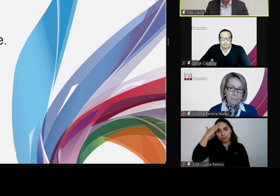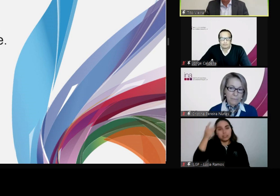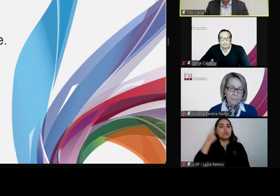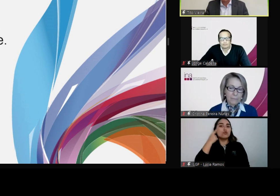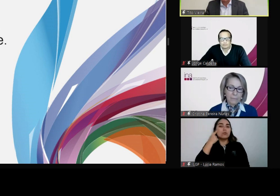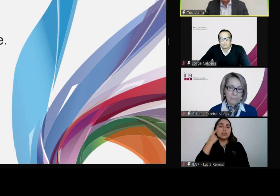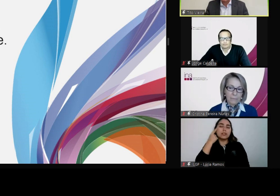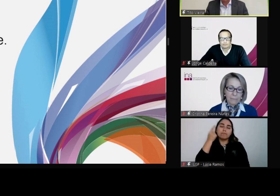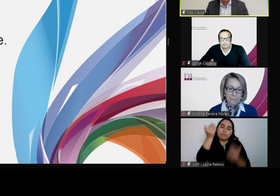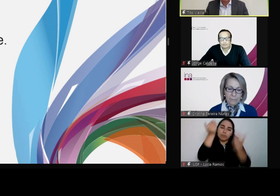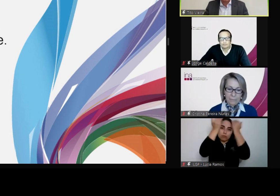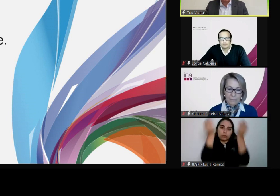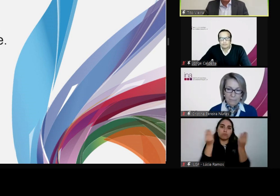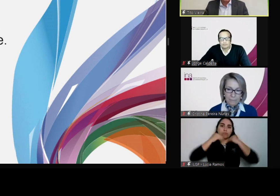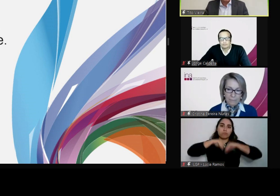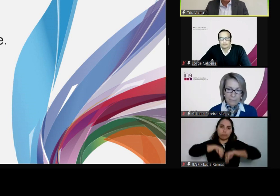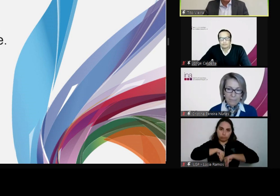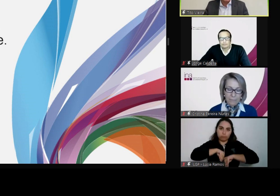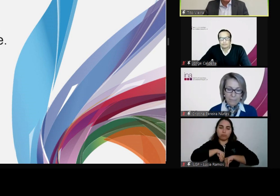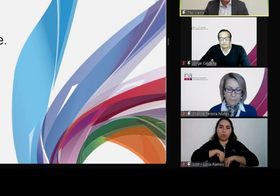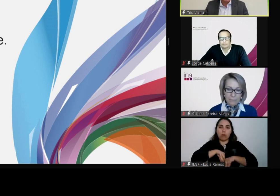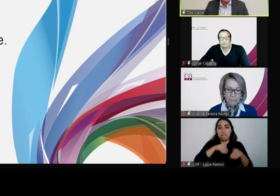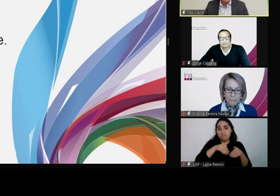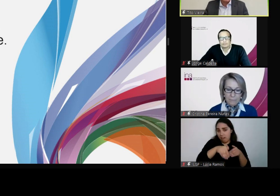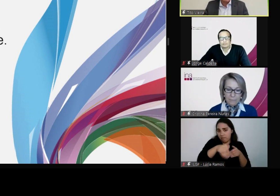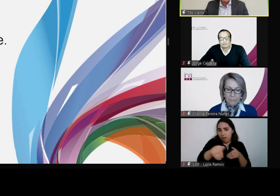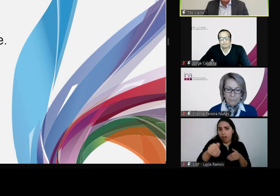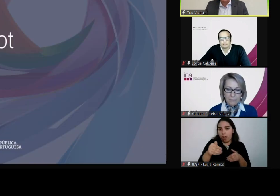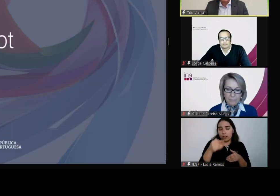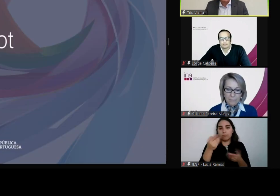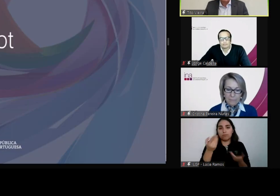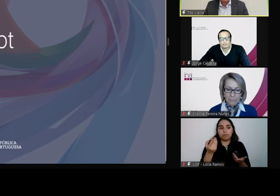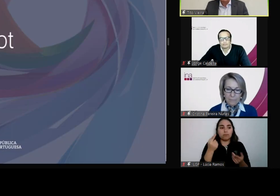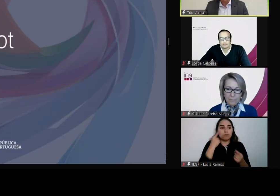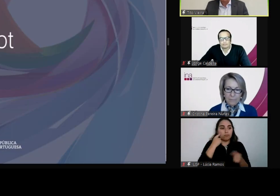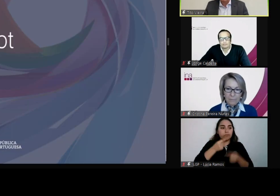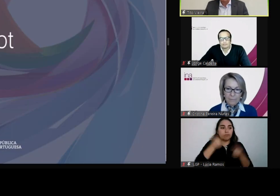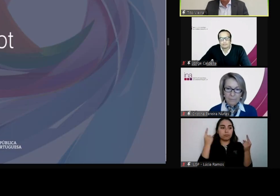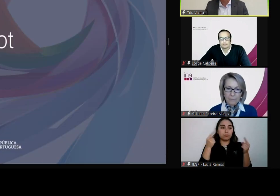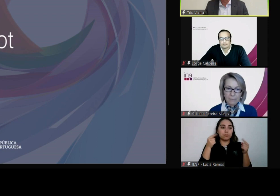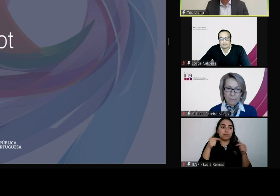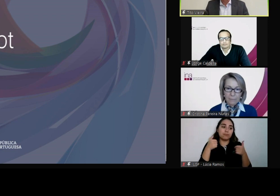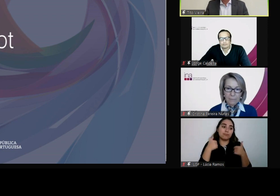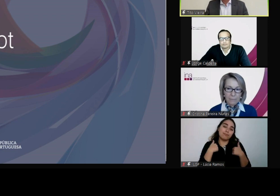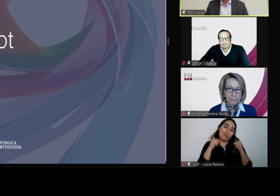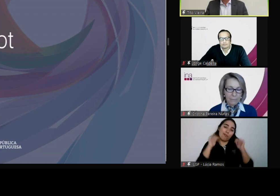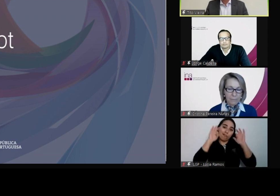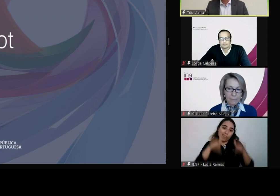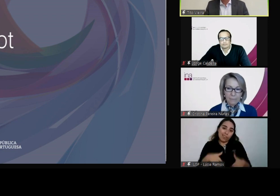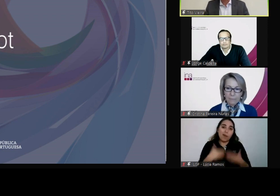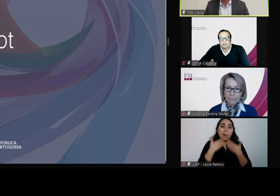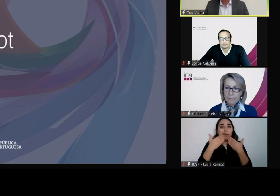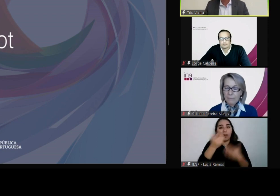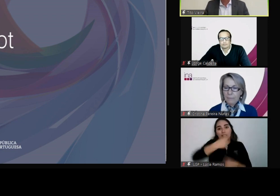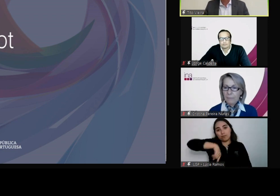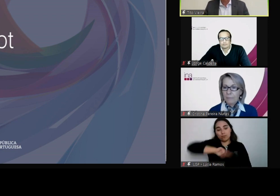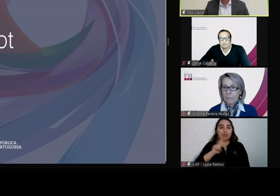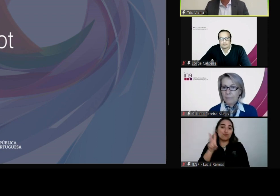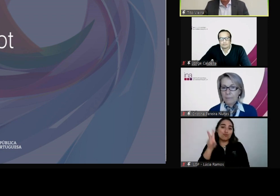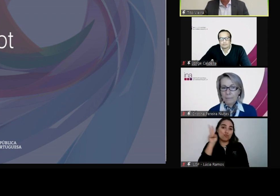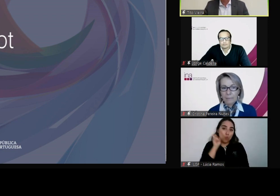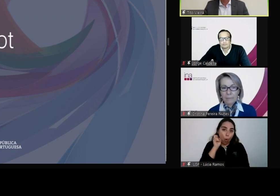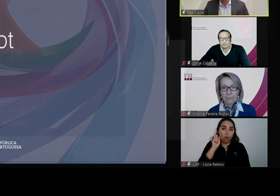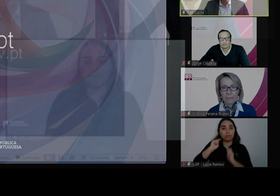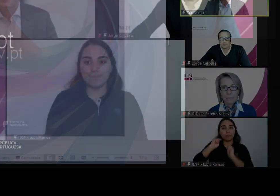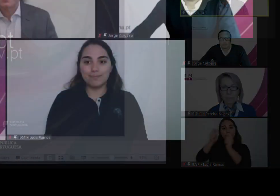breve, iremos ter também este processo. Com tudo isto, eu acabo esta primeira intervenção agradecendo por me terem ouvido, e passo a palavra outra vez ao